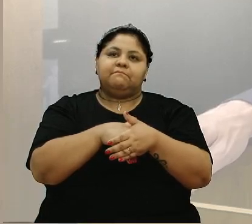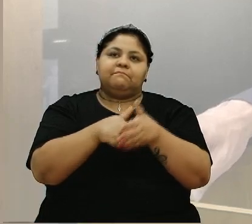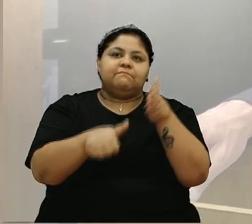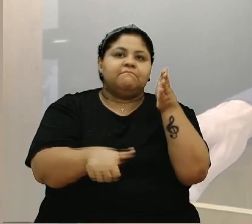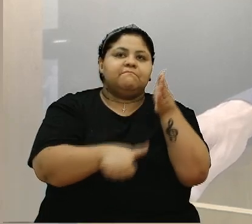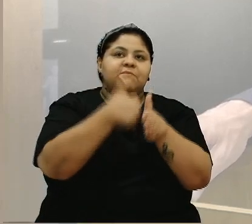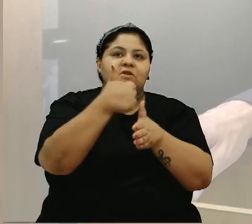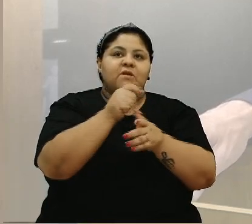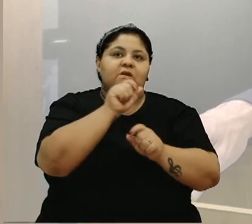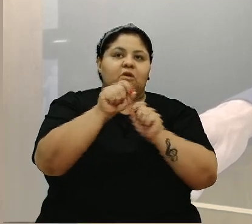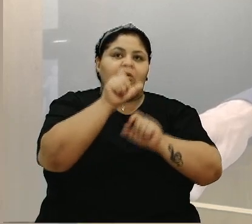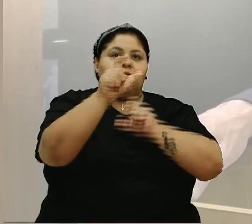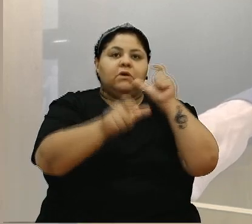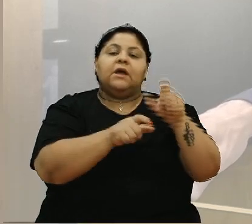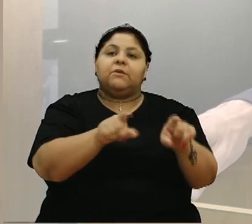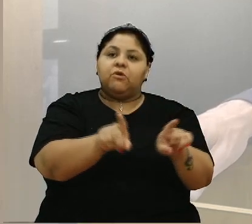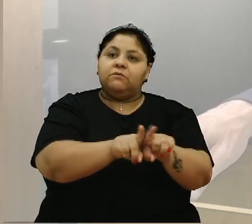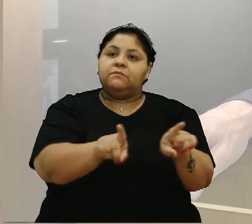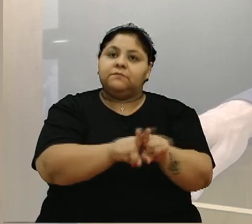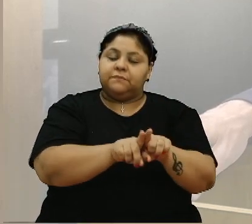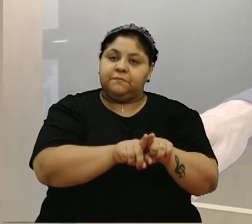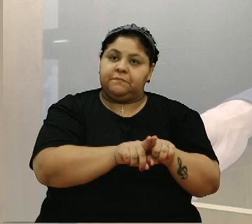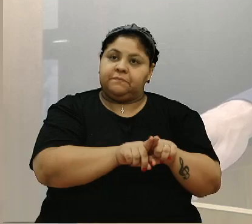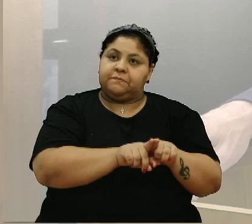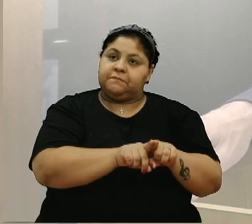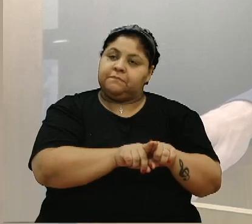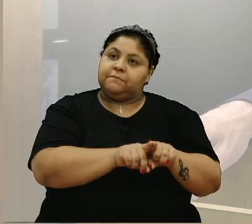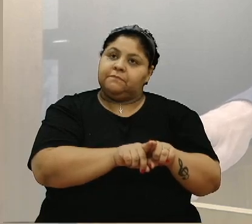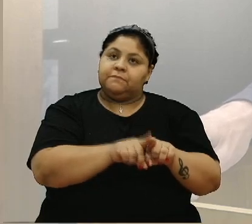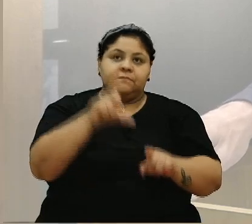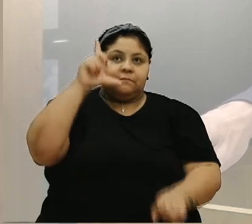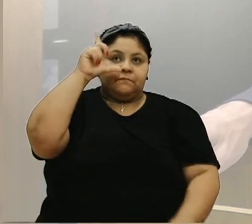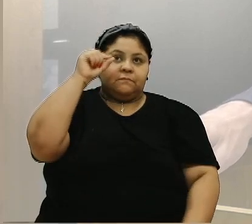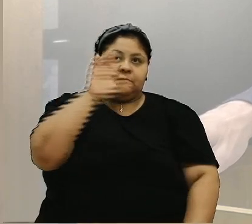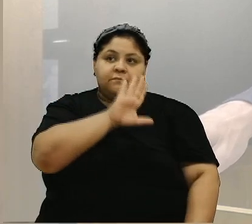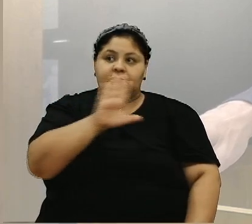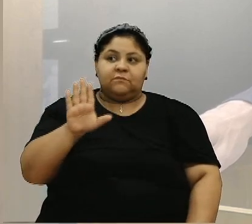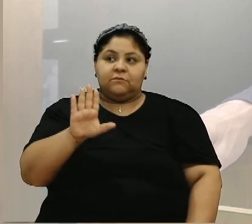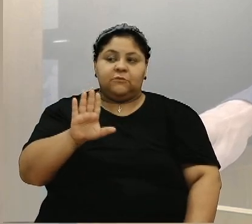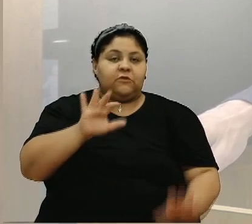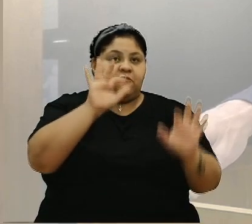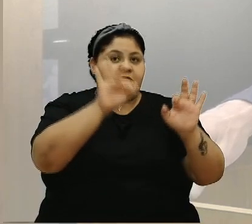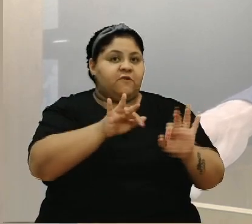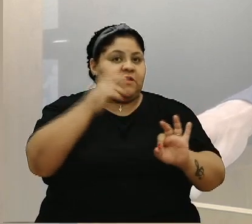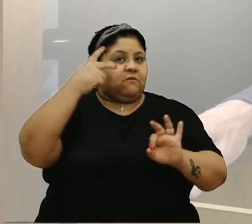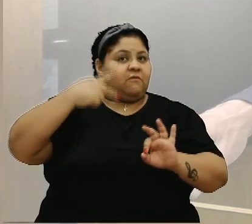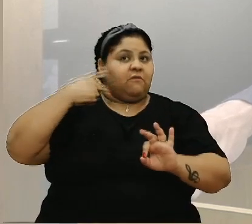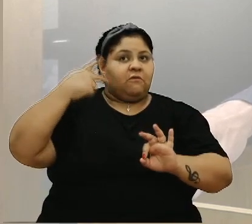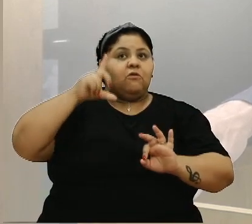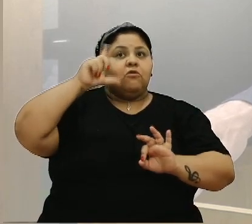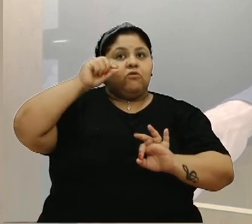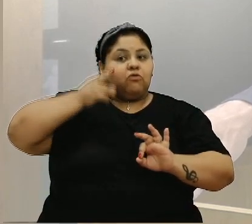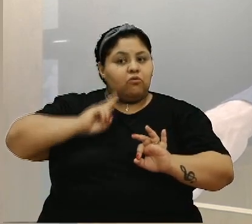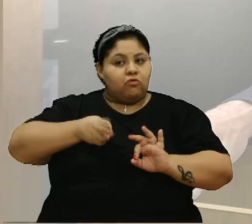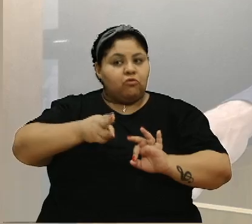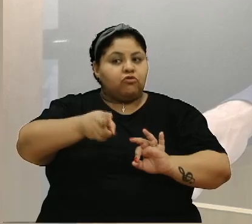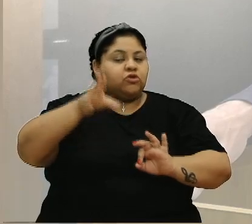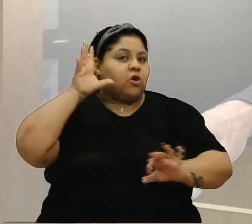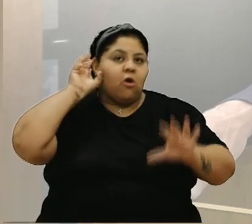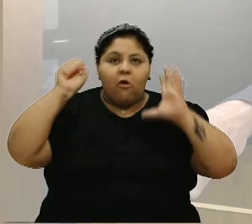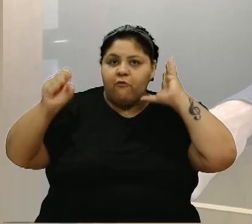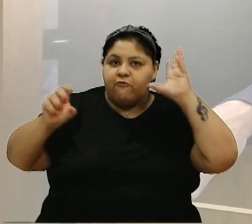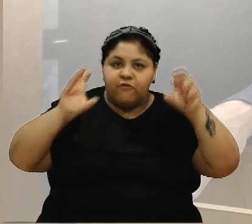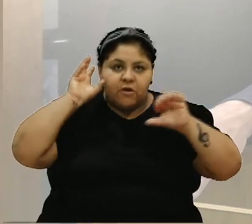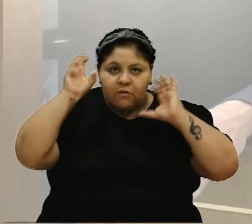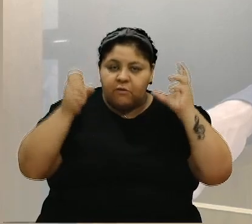como pessoa, vamos botar assim, que o Schalco não está parando na política, o Schalco vai continuar ouvindo a todos, vai